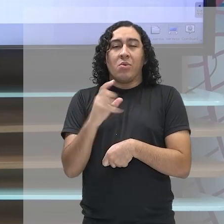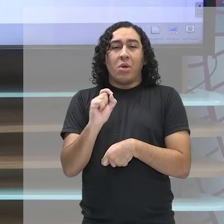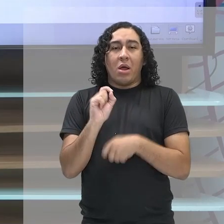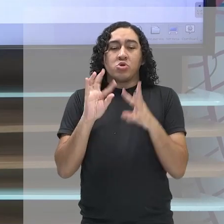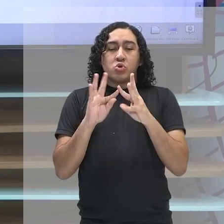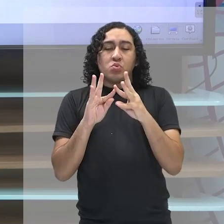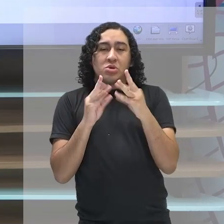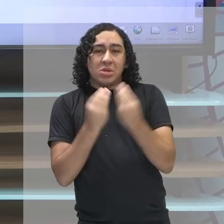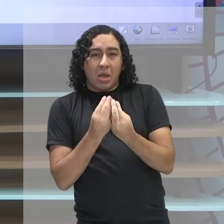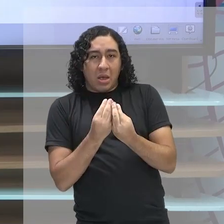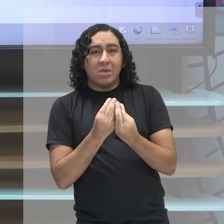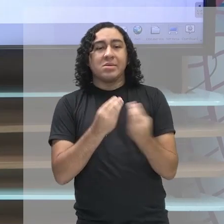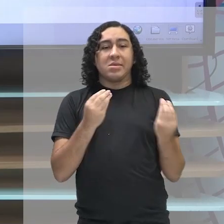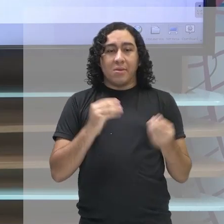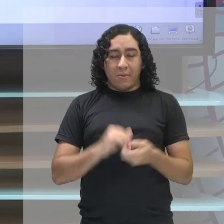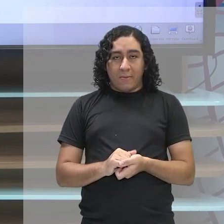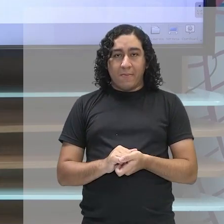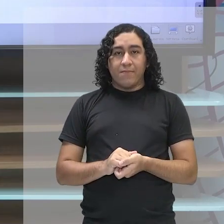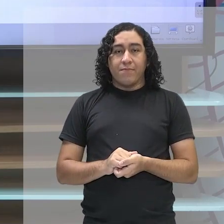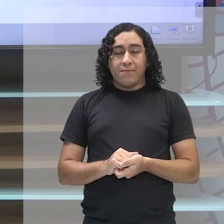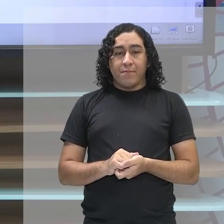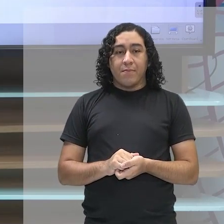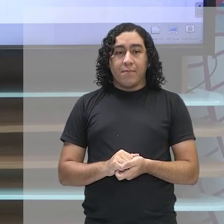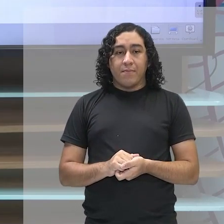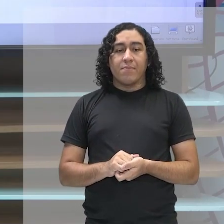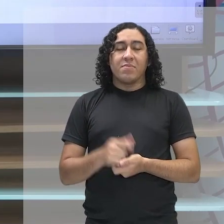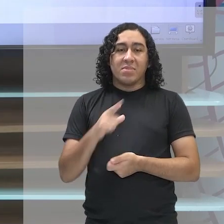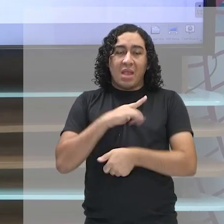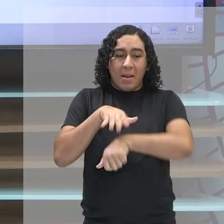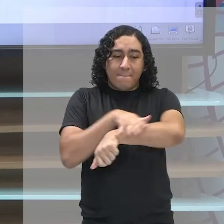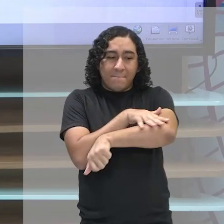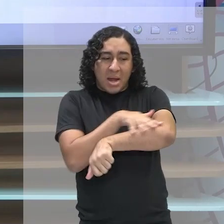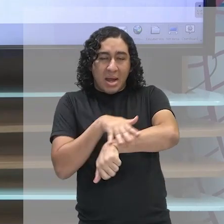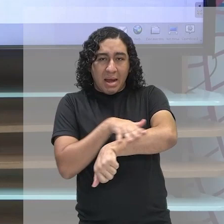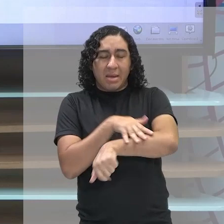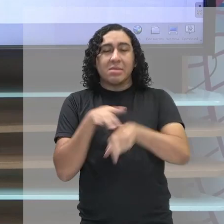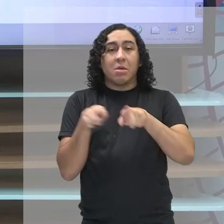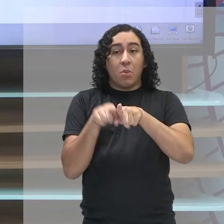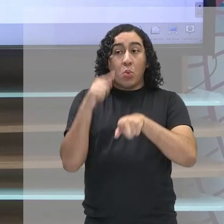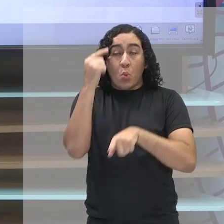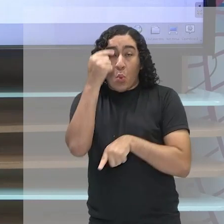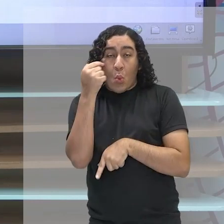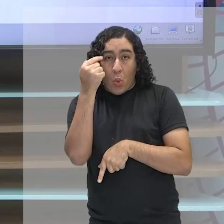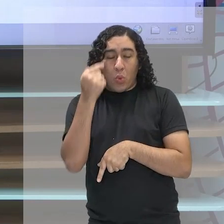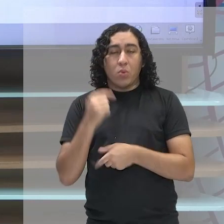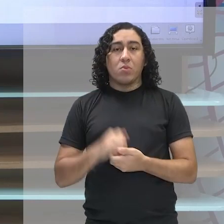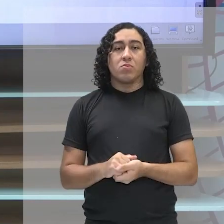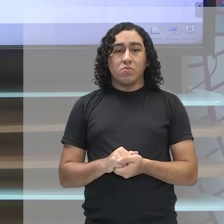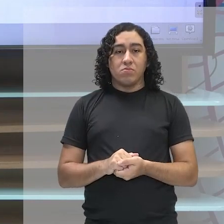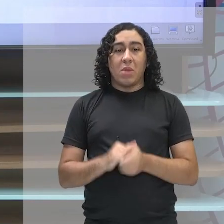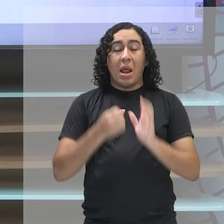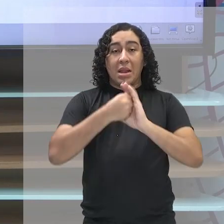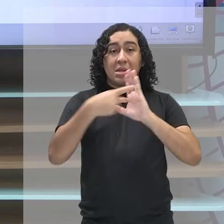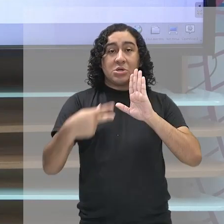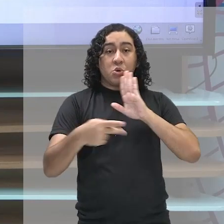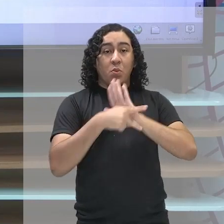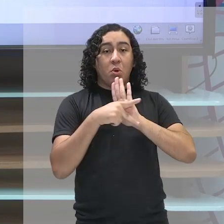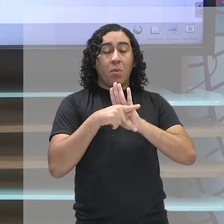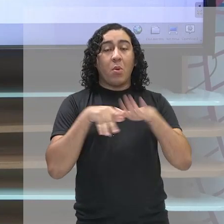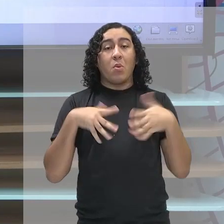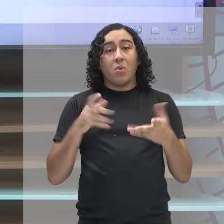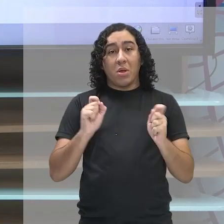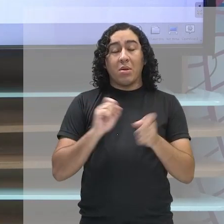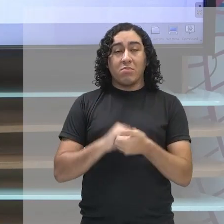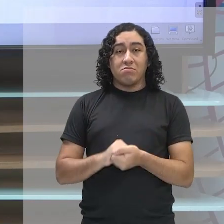caso a bilirrubina, que vai ficar presente ali na pele, né? Como a gente viu. E o sintoma, né? O sinal característico é essa pele